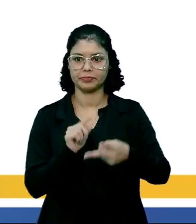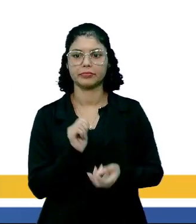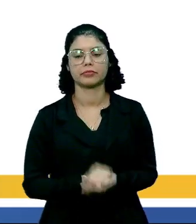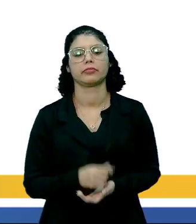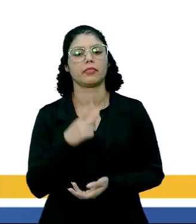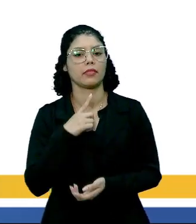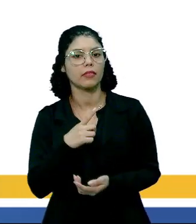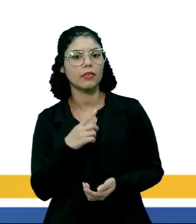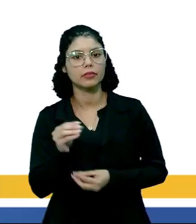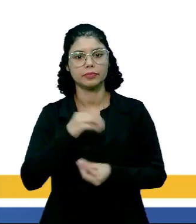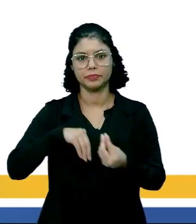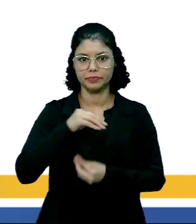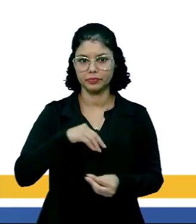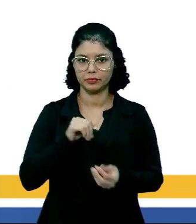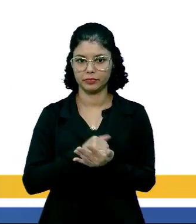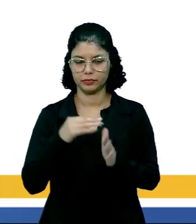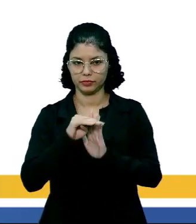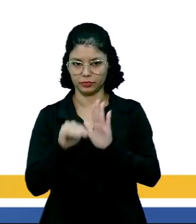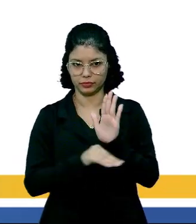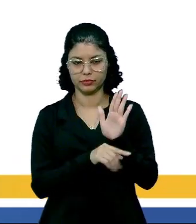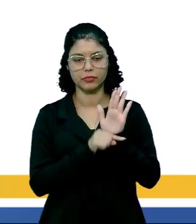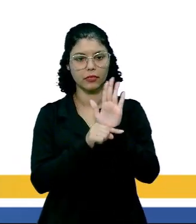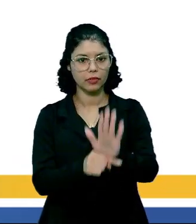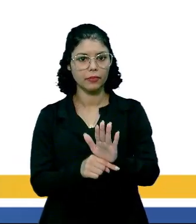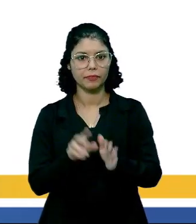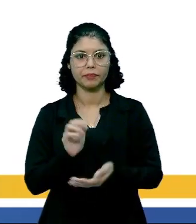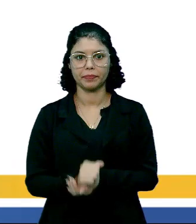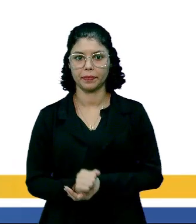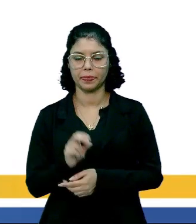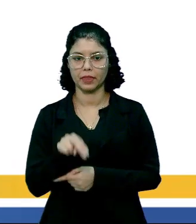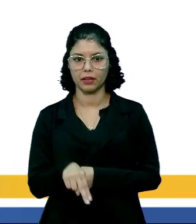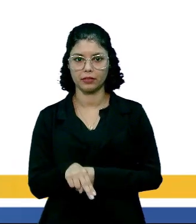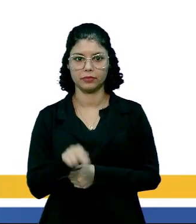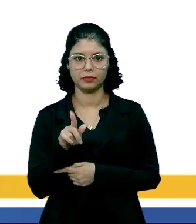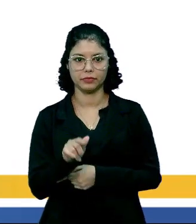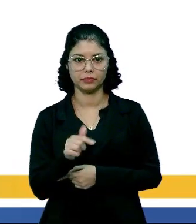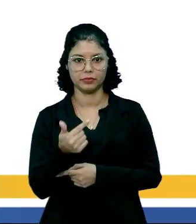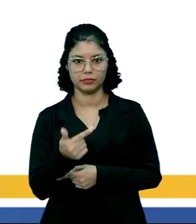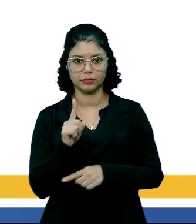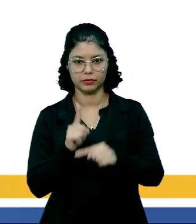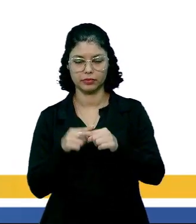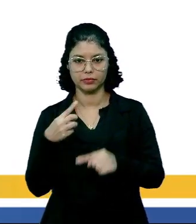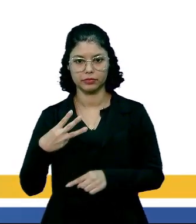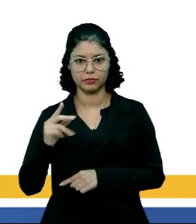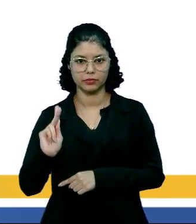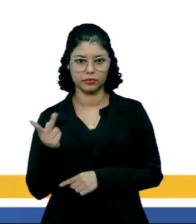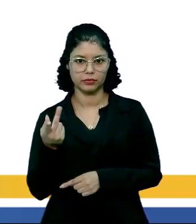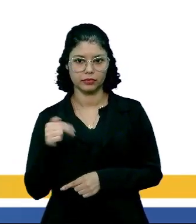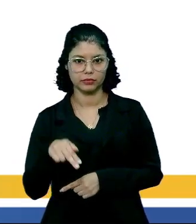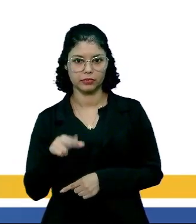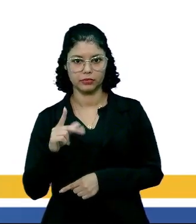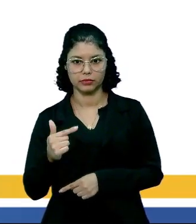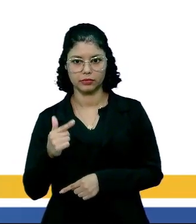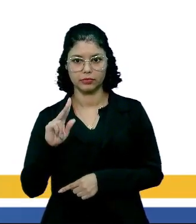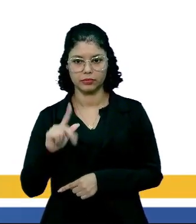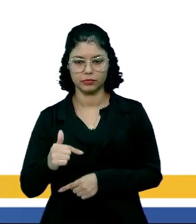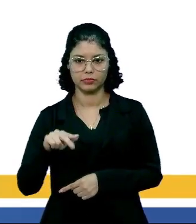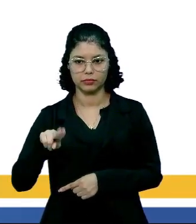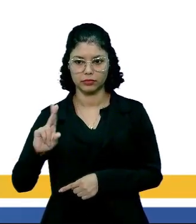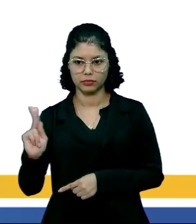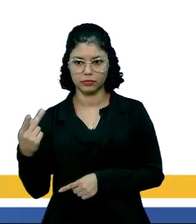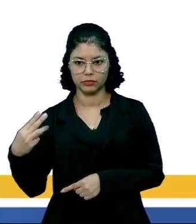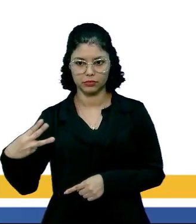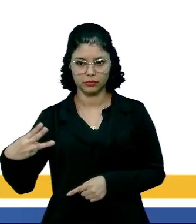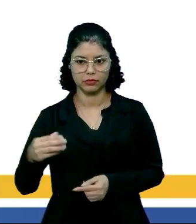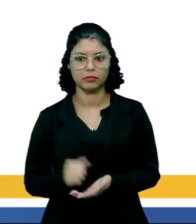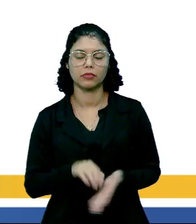eu tenho aí uma reação onde mostra o gás nitrogênio reagindo com gás hidrogênio formando amônia essa reação ela